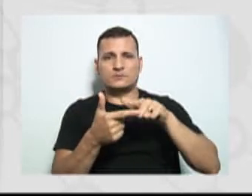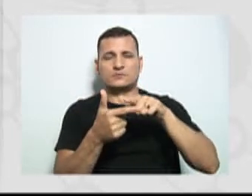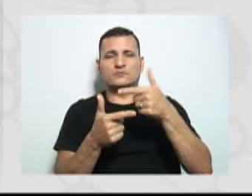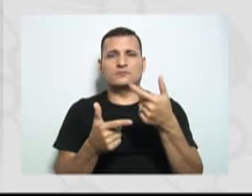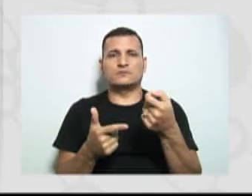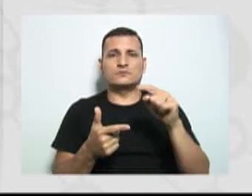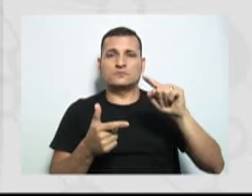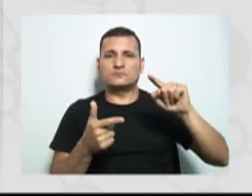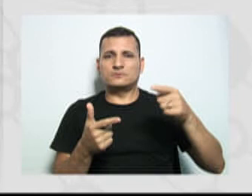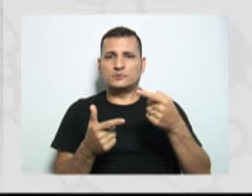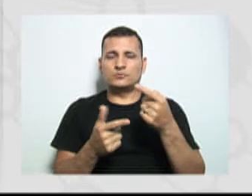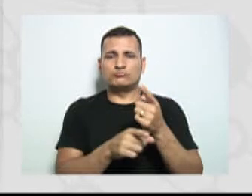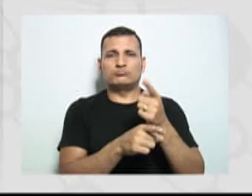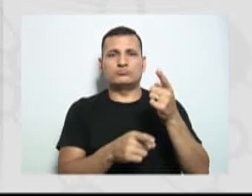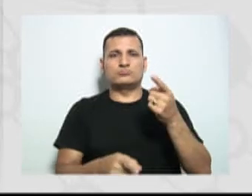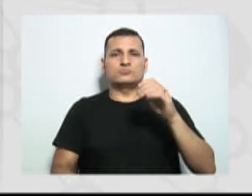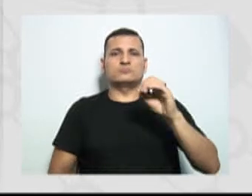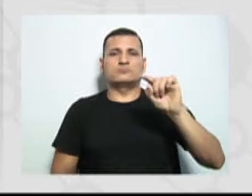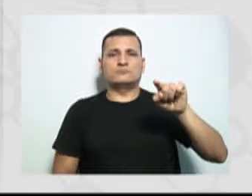chegar a